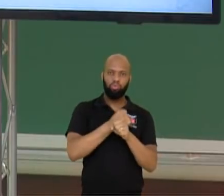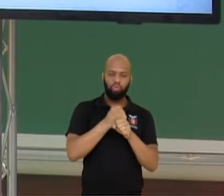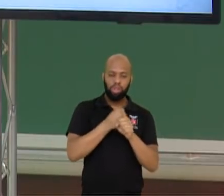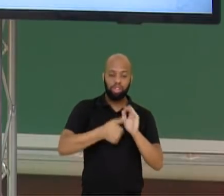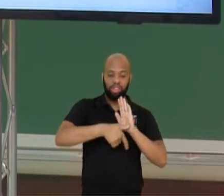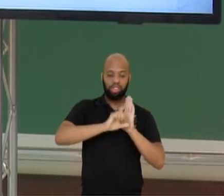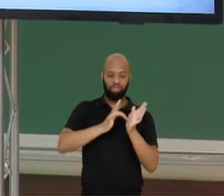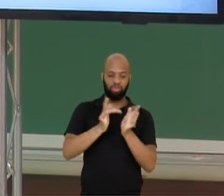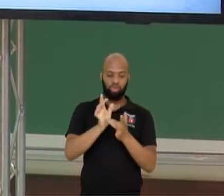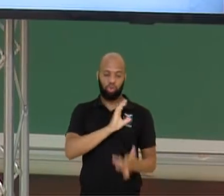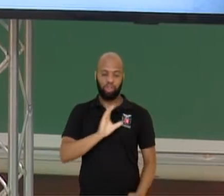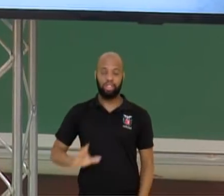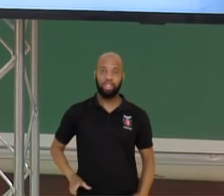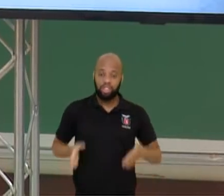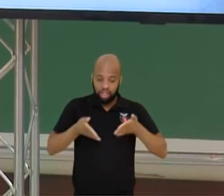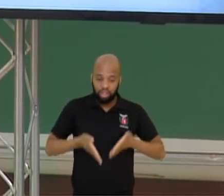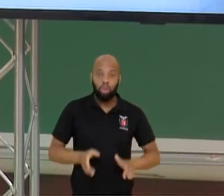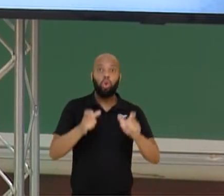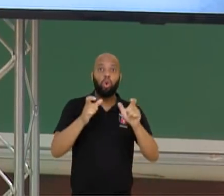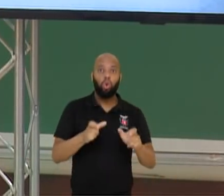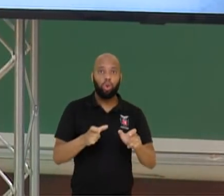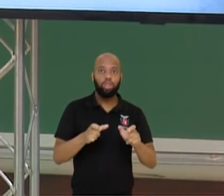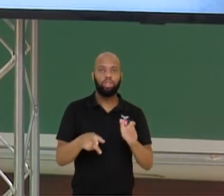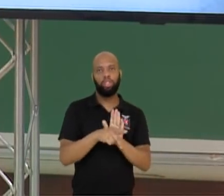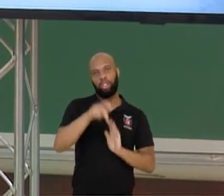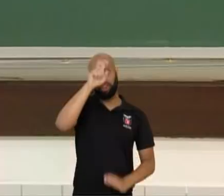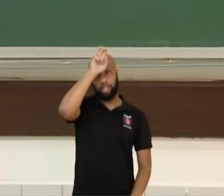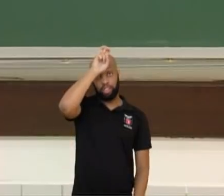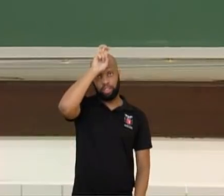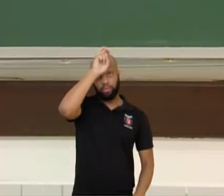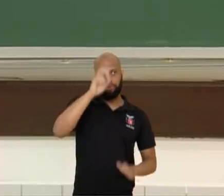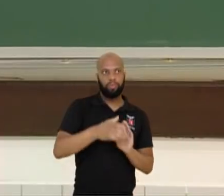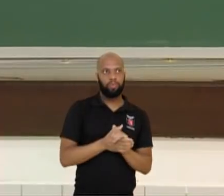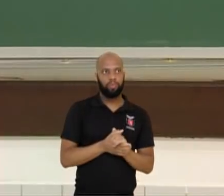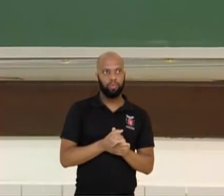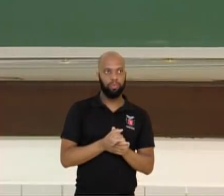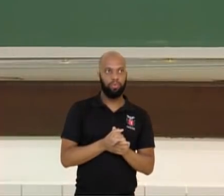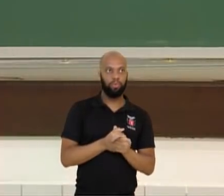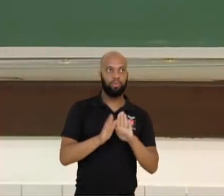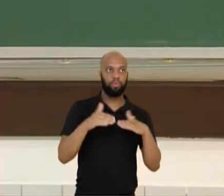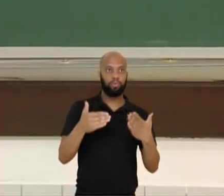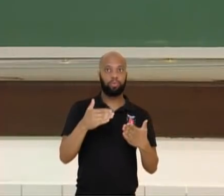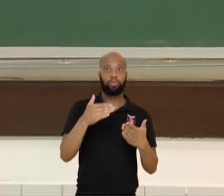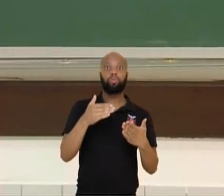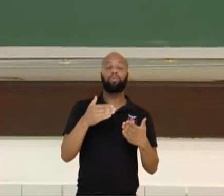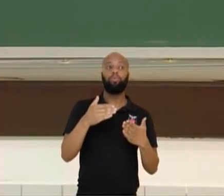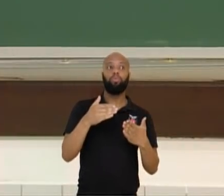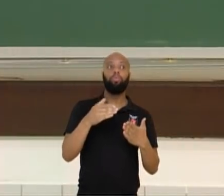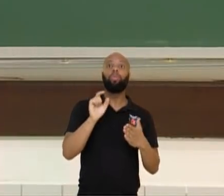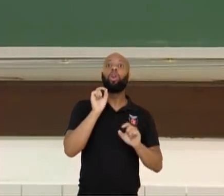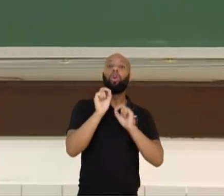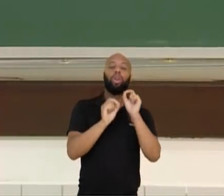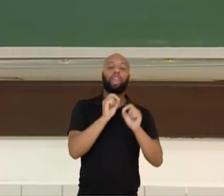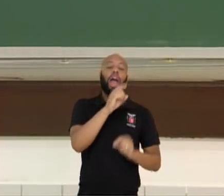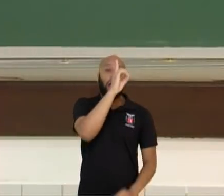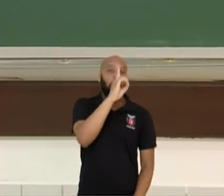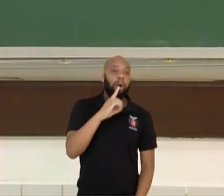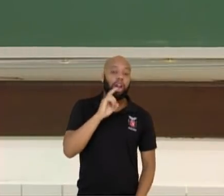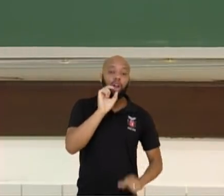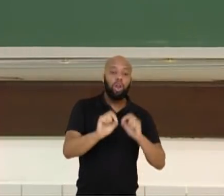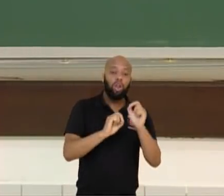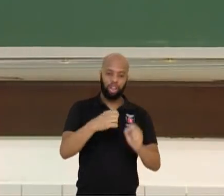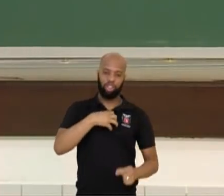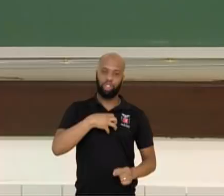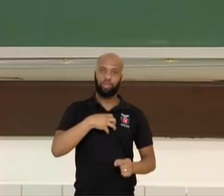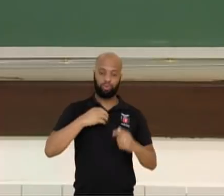Egito. A parte amarela da barra está dizendo que é o uso da força humana e essa parte verdinha, força animal.